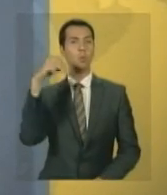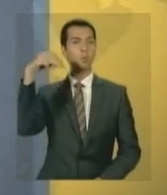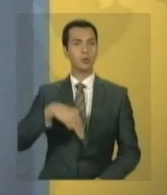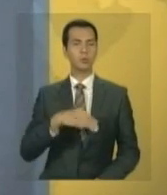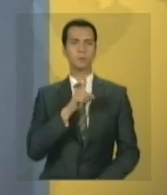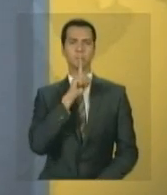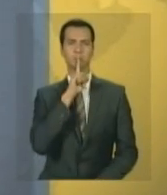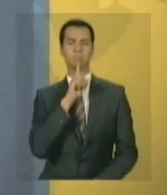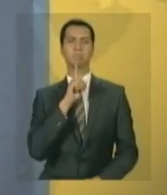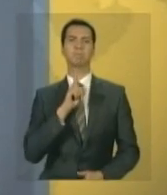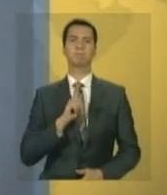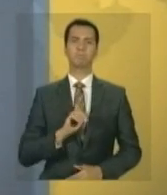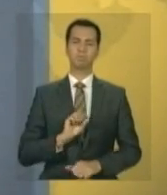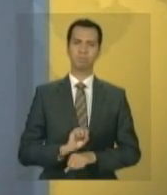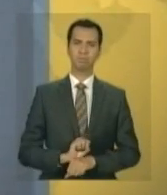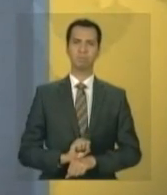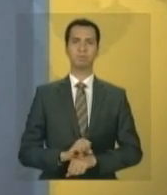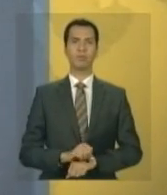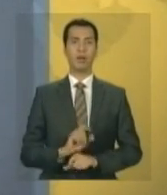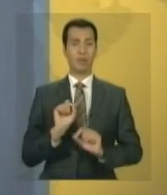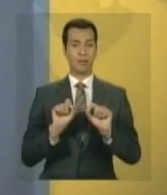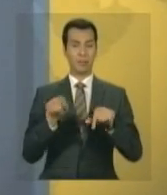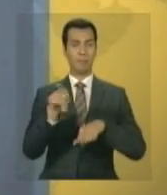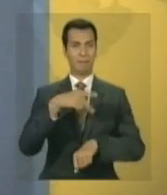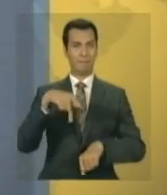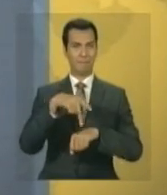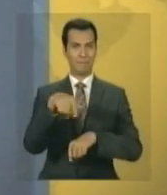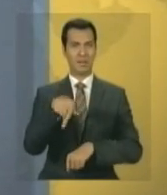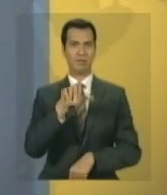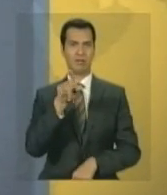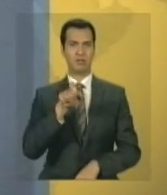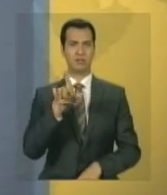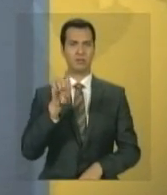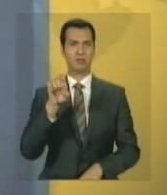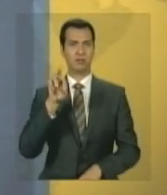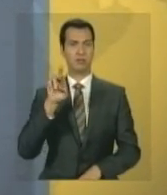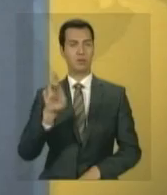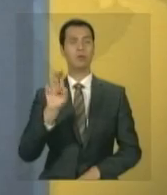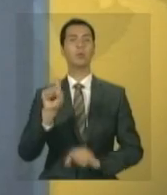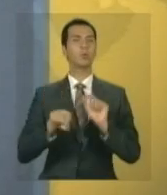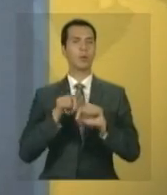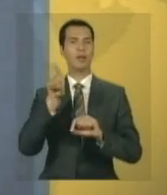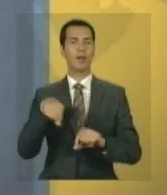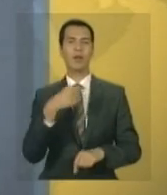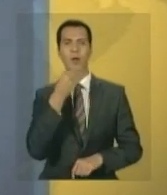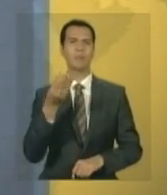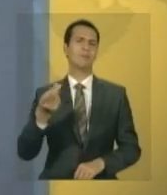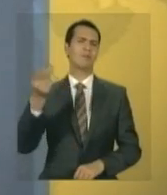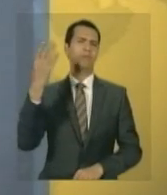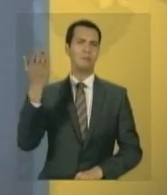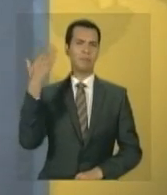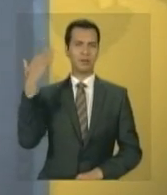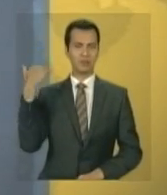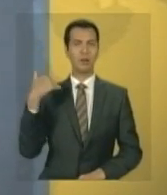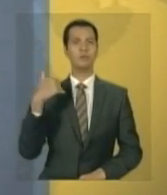tem esse nome em função de um líder da Rússia medieval que foi canonizado como santo pela Igreja Ortodoxa Russa em